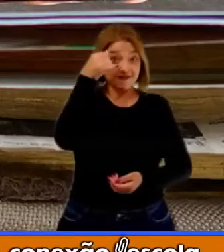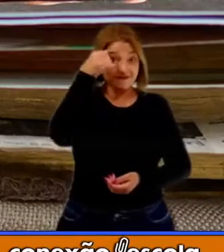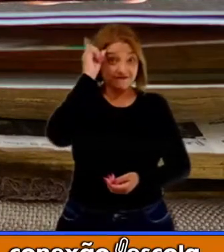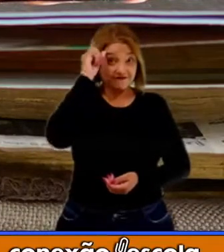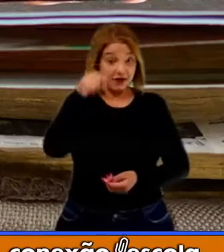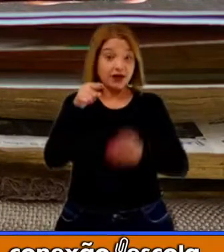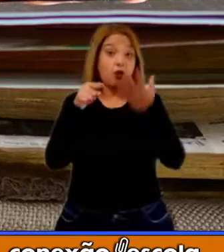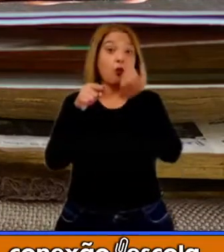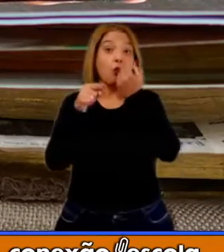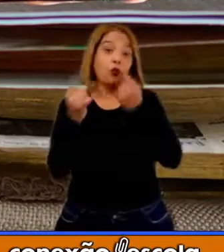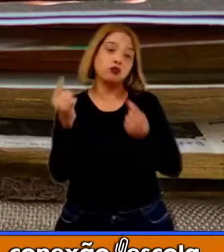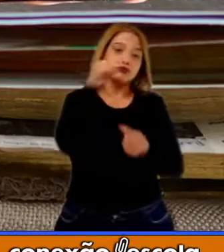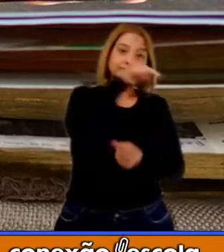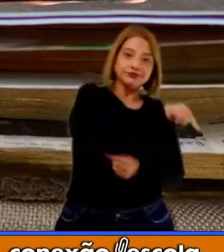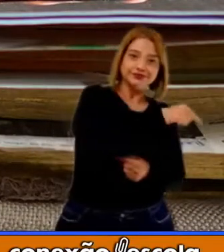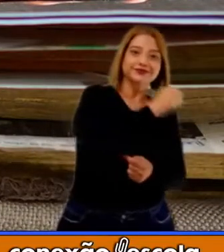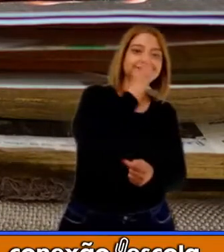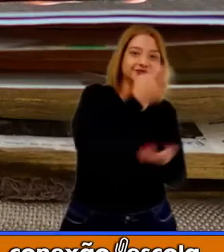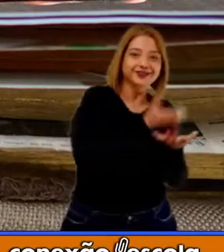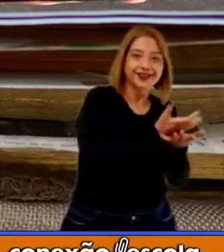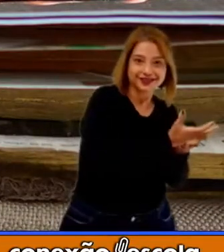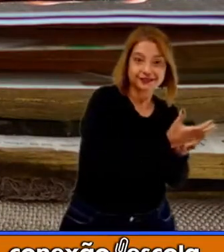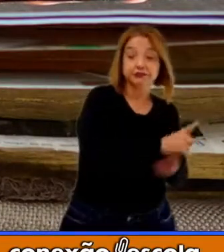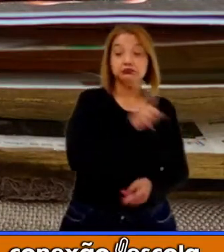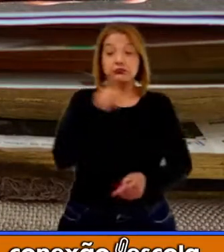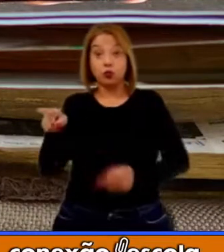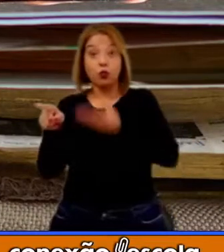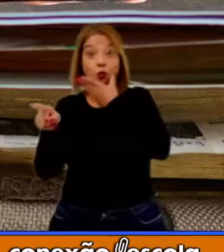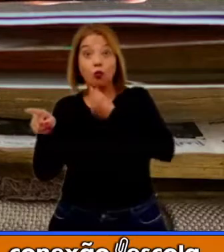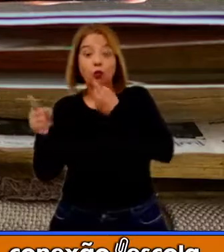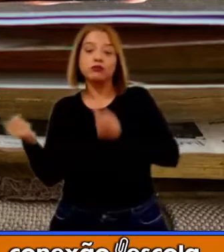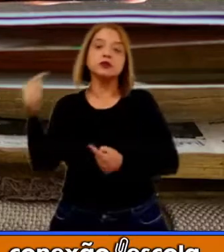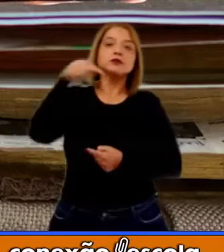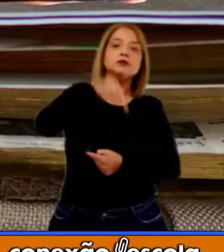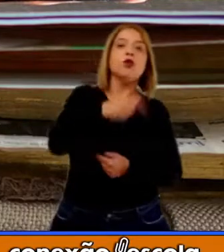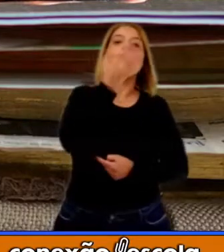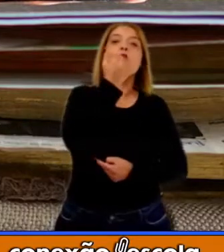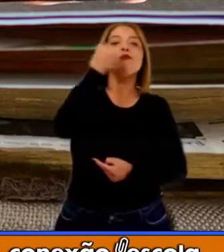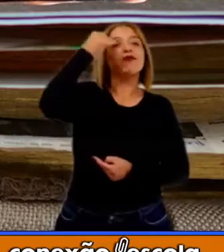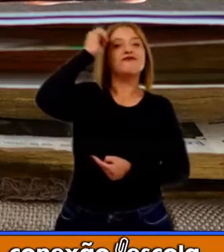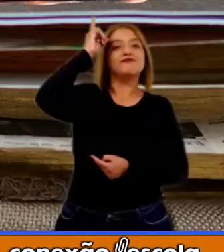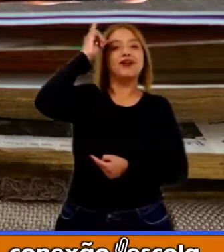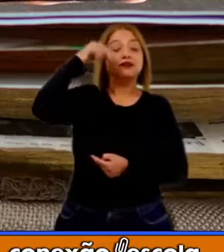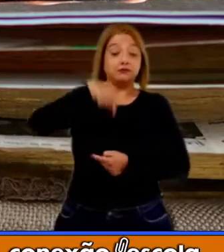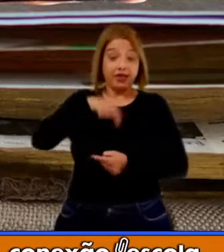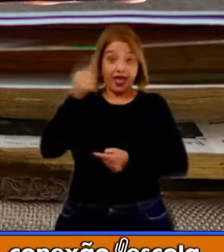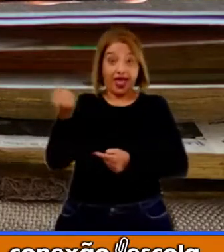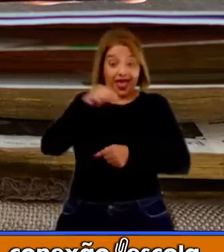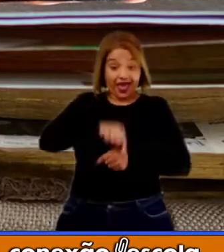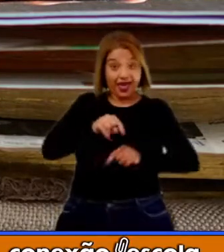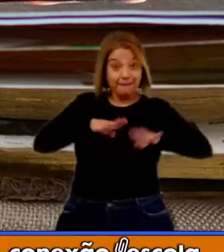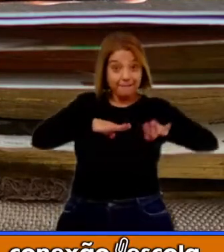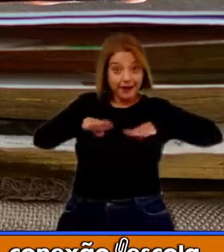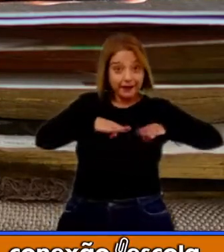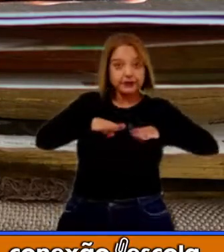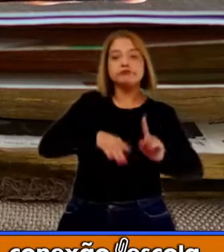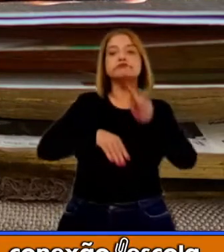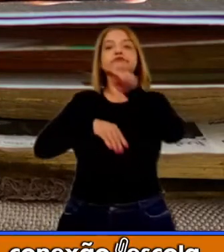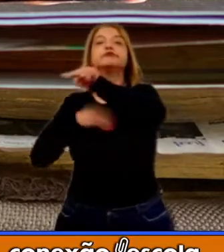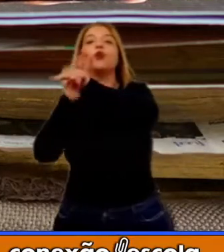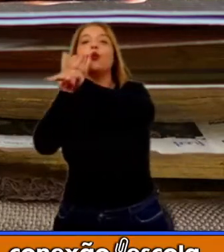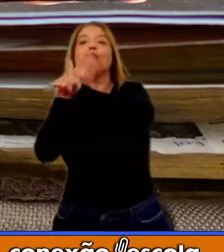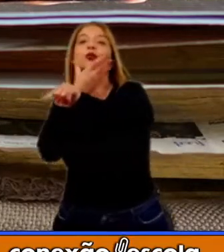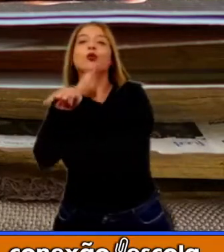do capim. O homem se alimenta da vaca. E a bactéria se alimenta do homem. Deu